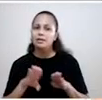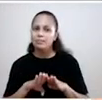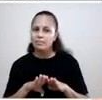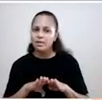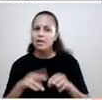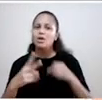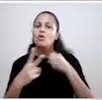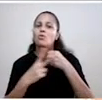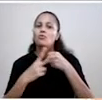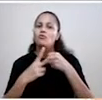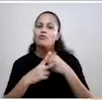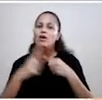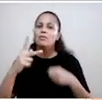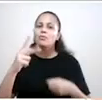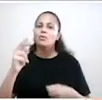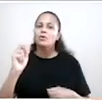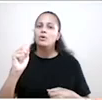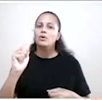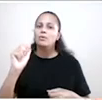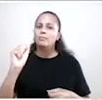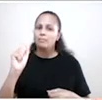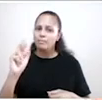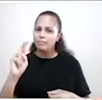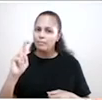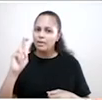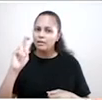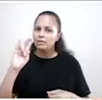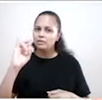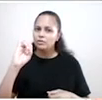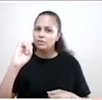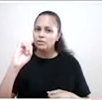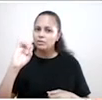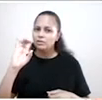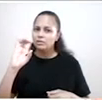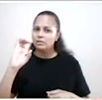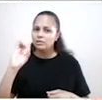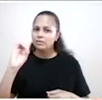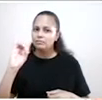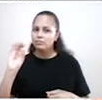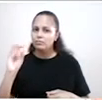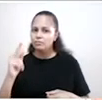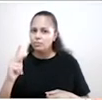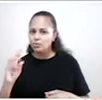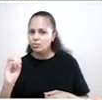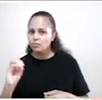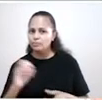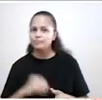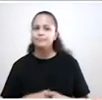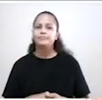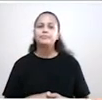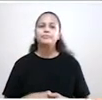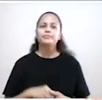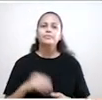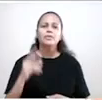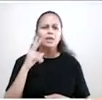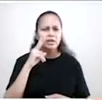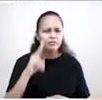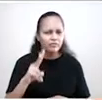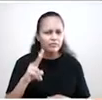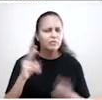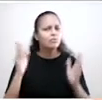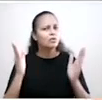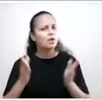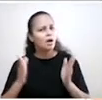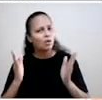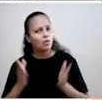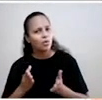de particípio. Lembra do verbo do particípio? Que é aquela terceira coluna dos verbos, ó, que vimos agorinha há